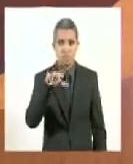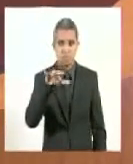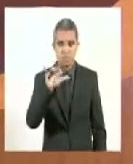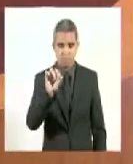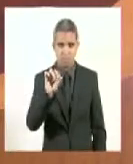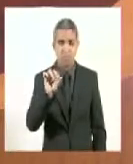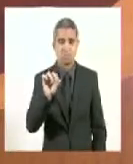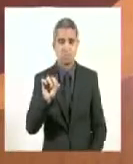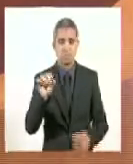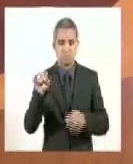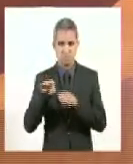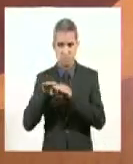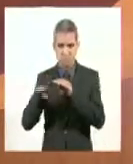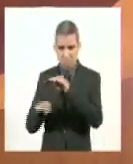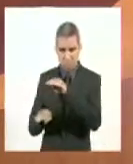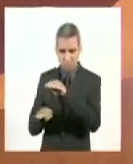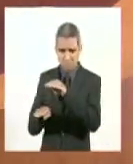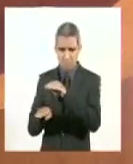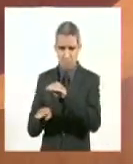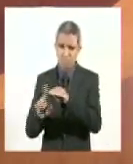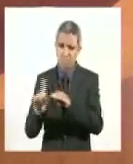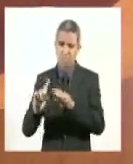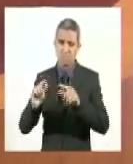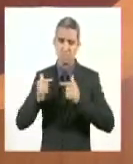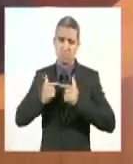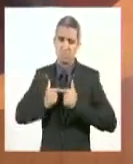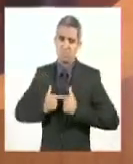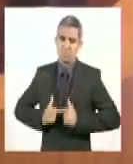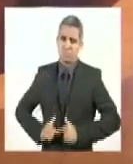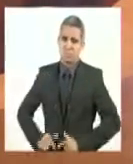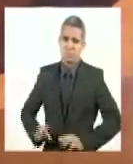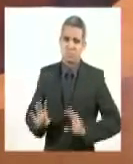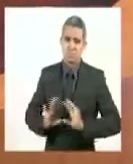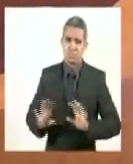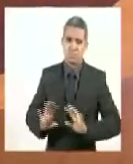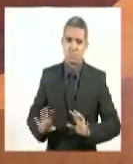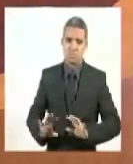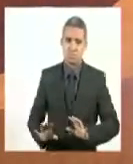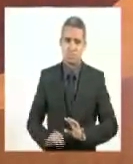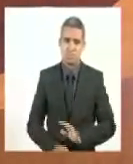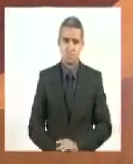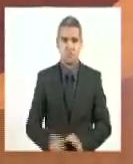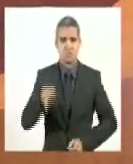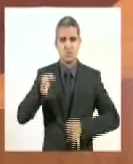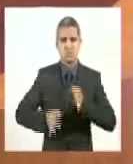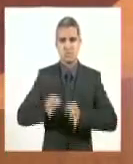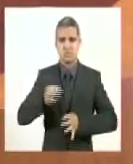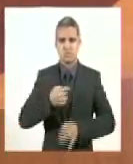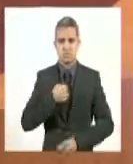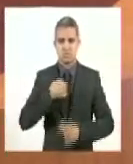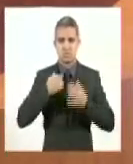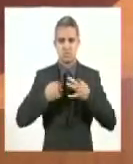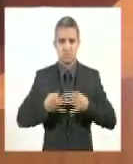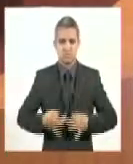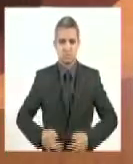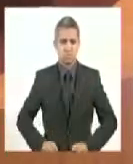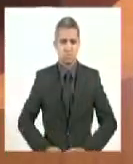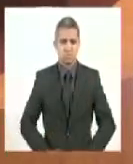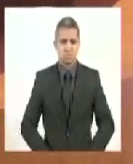para diminuí-los, longe de mim, porque não sou eu que faço a justiça. O que quis